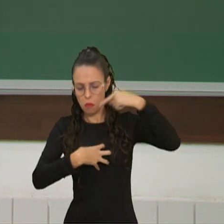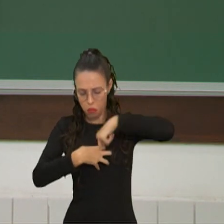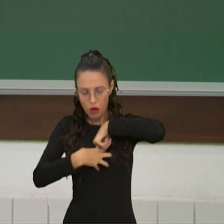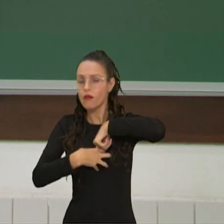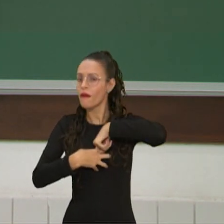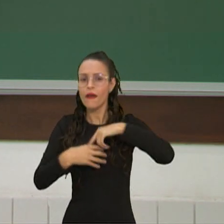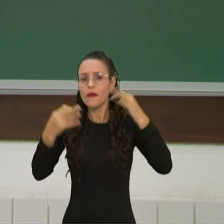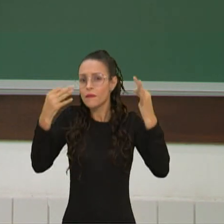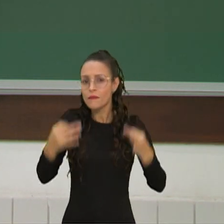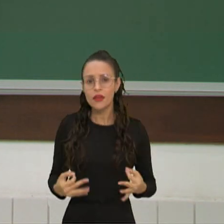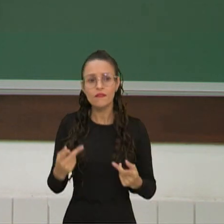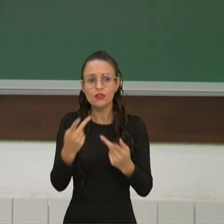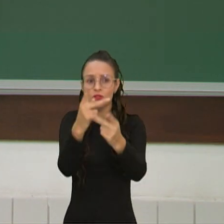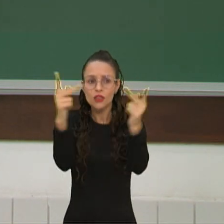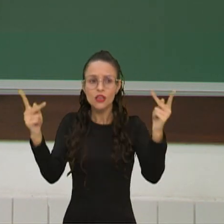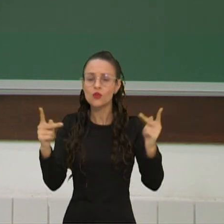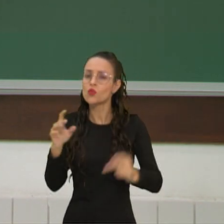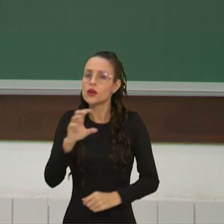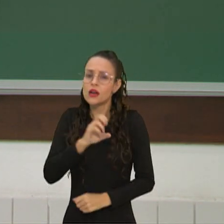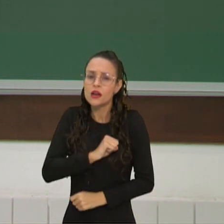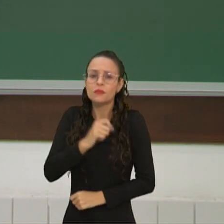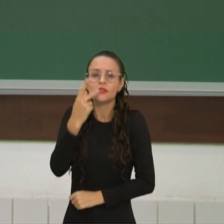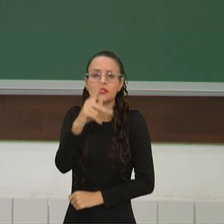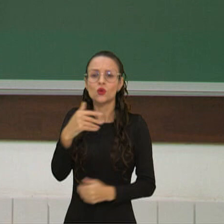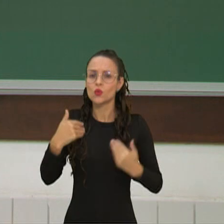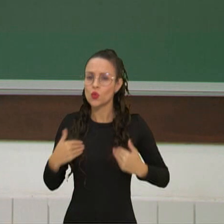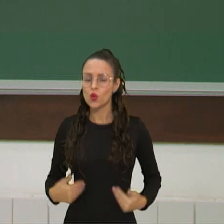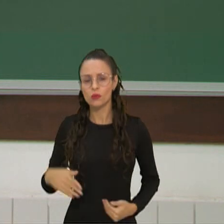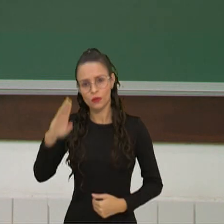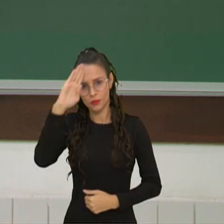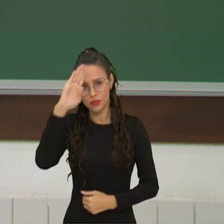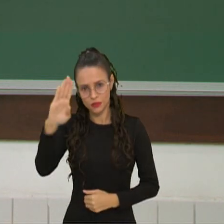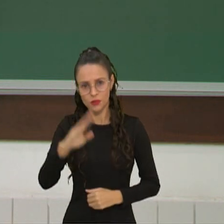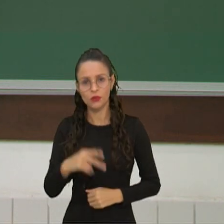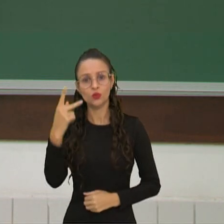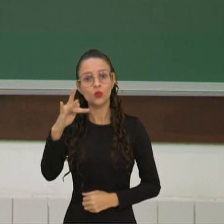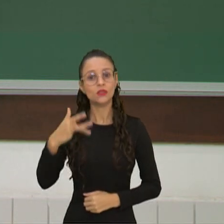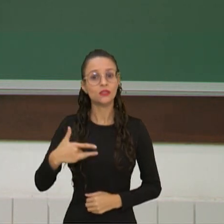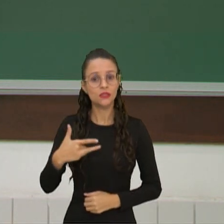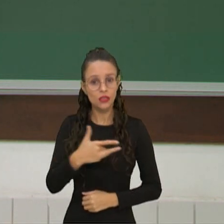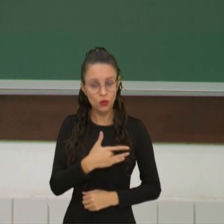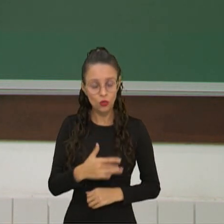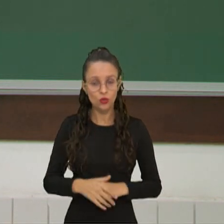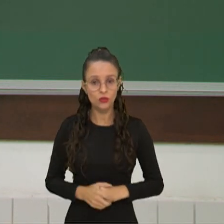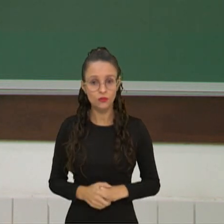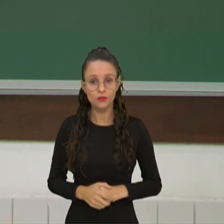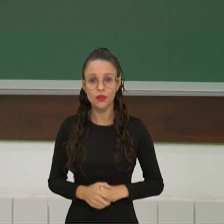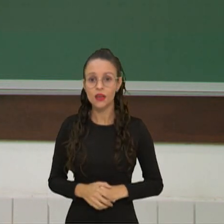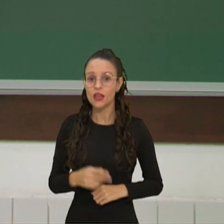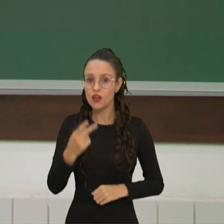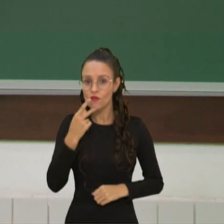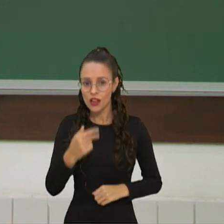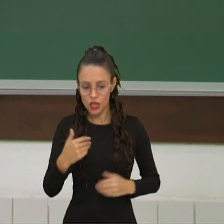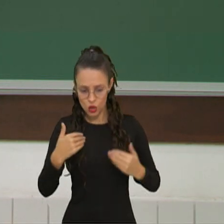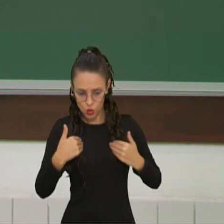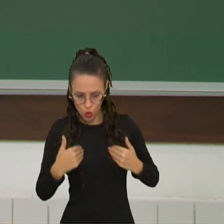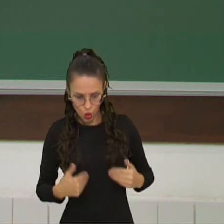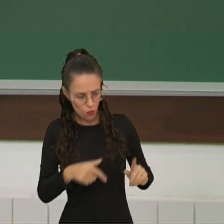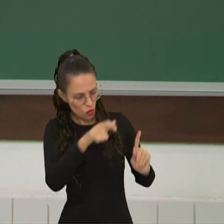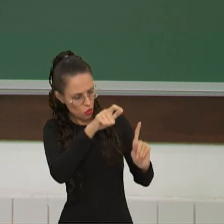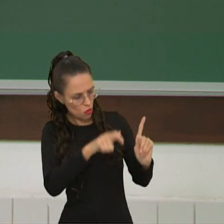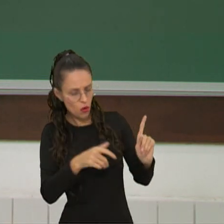ninguém se ame seu corpo cuido do seu corpo e principalmente da sua saúde eu falei que não existe corpo perfeito